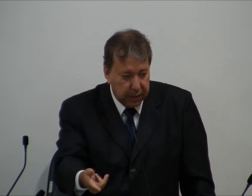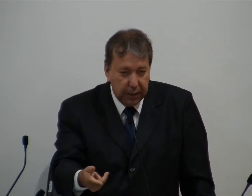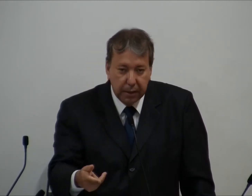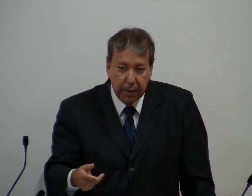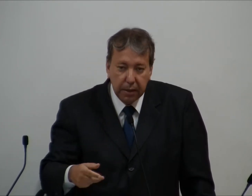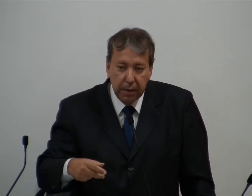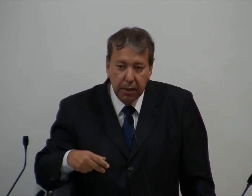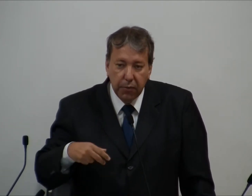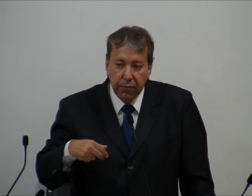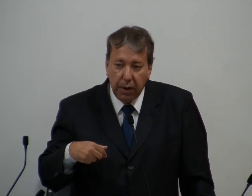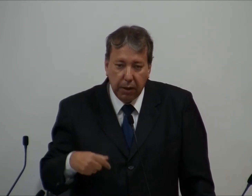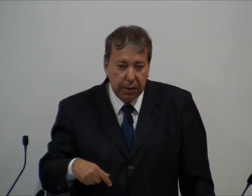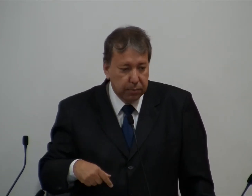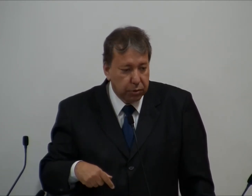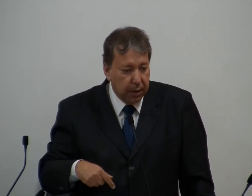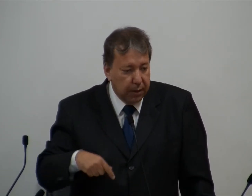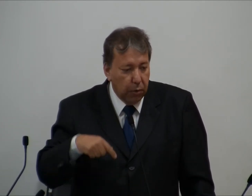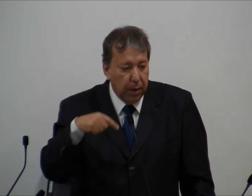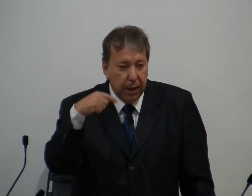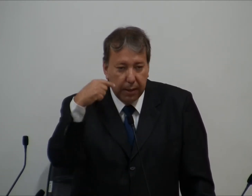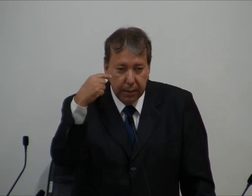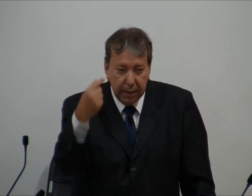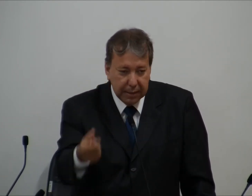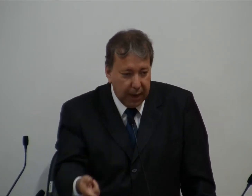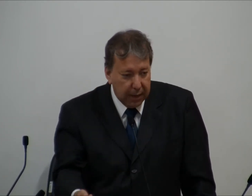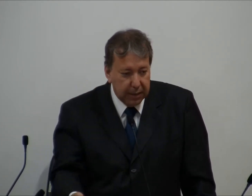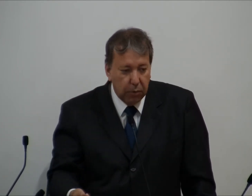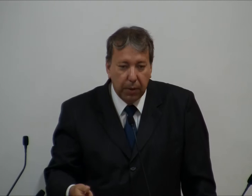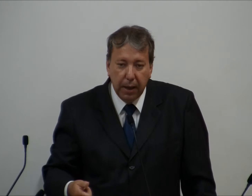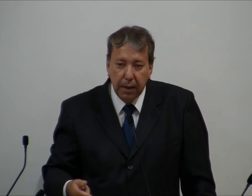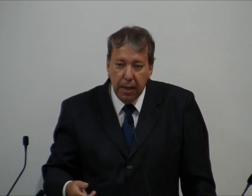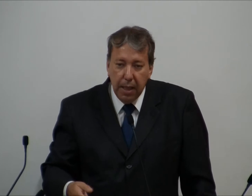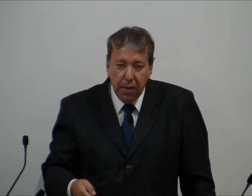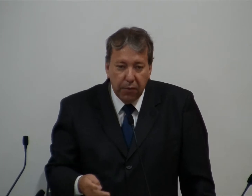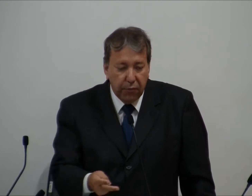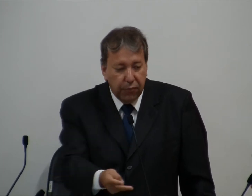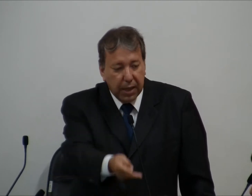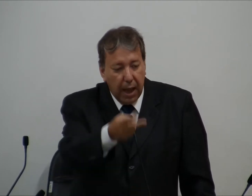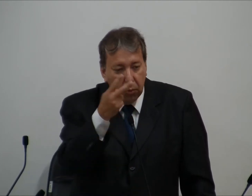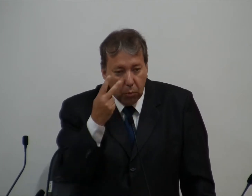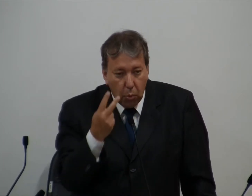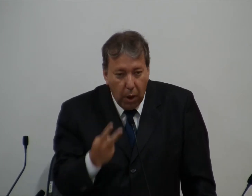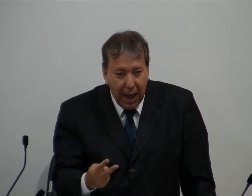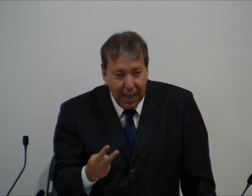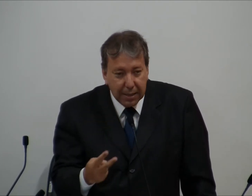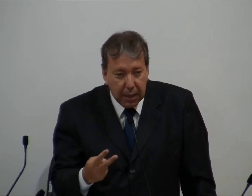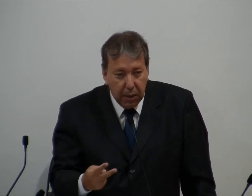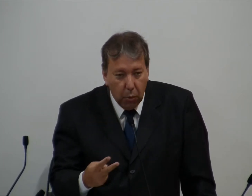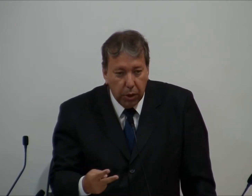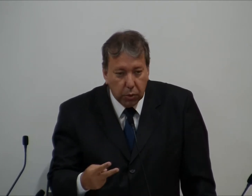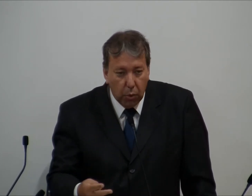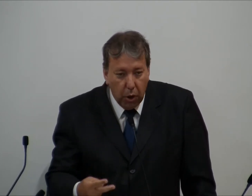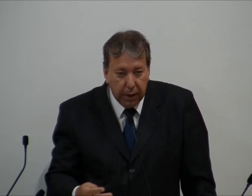dia seguinte, falaram que ia arrumar. Na tarde ia arrumar. Ficaram 48